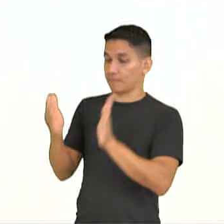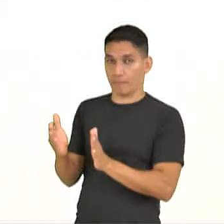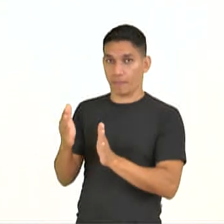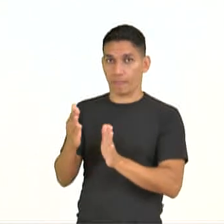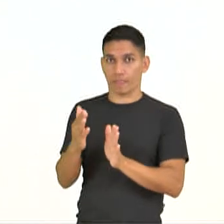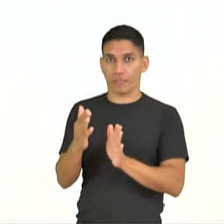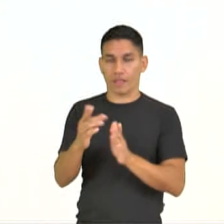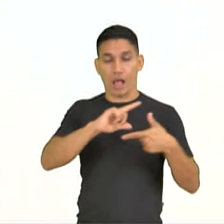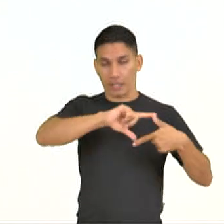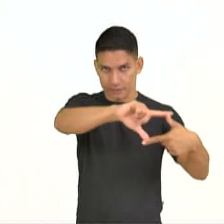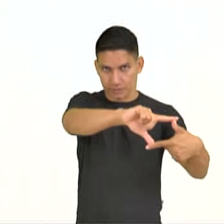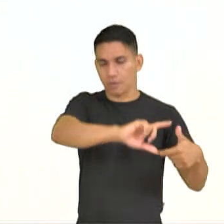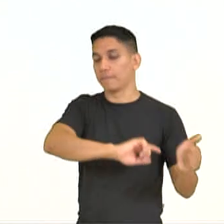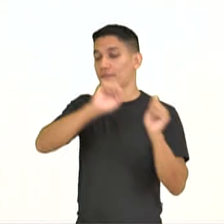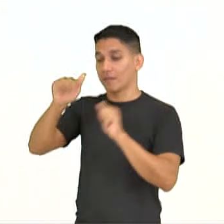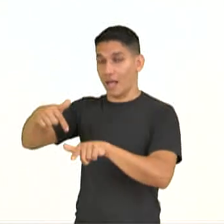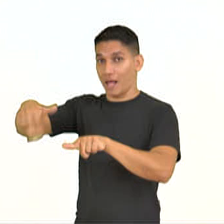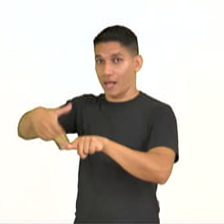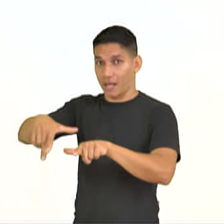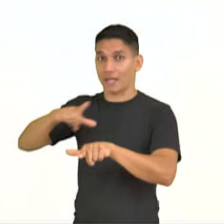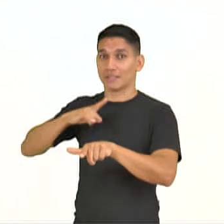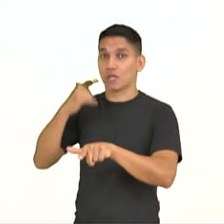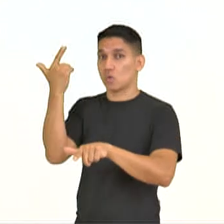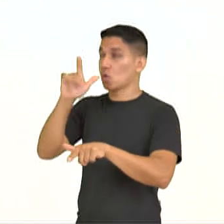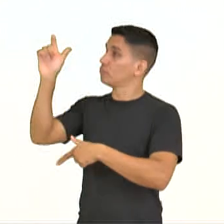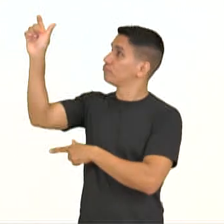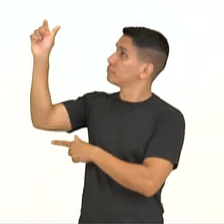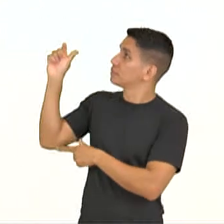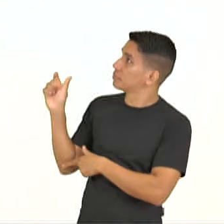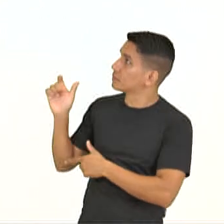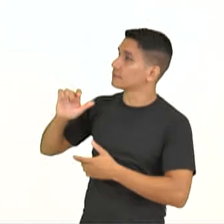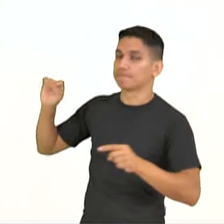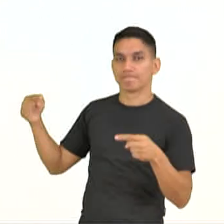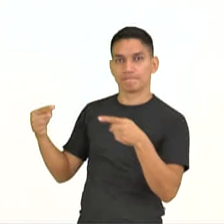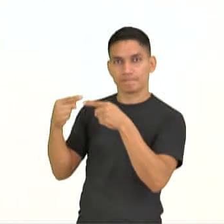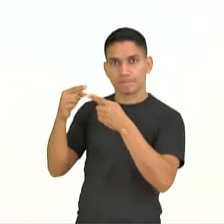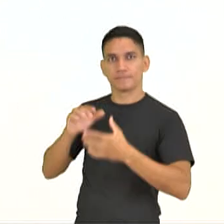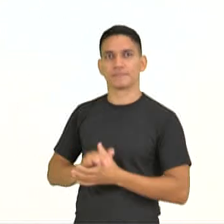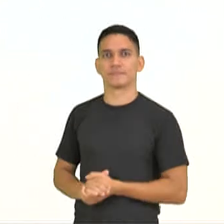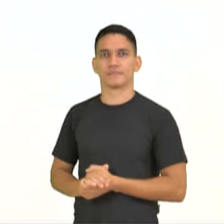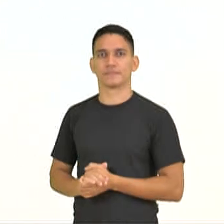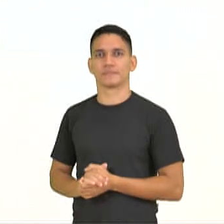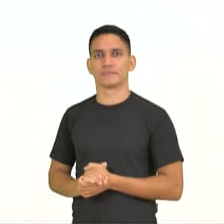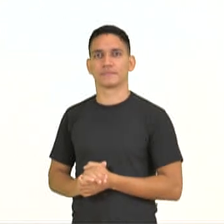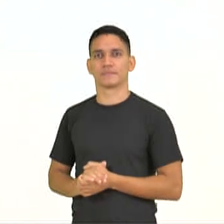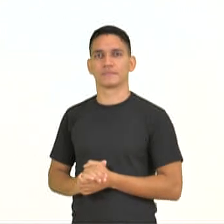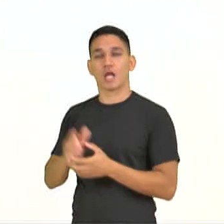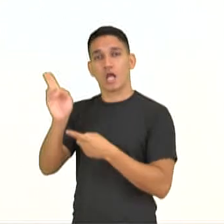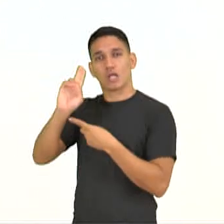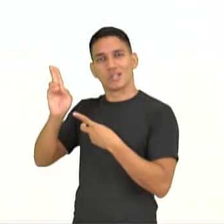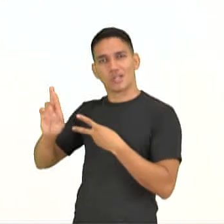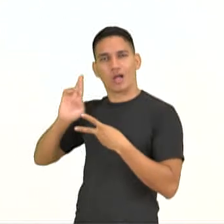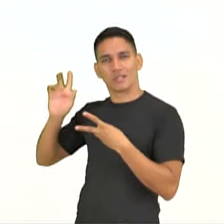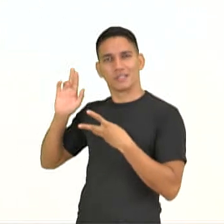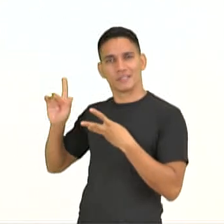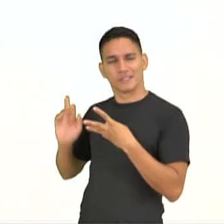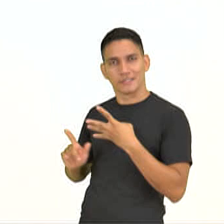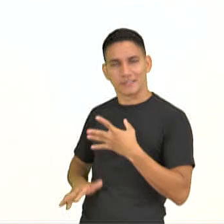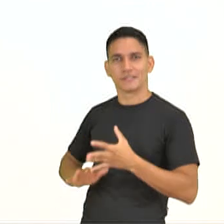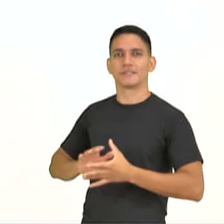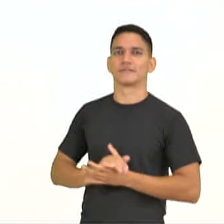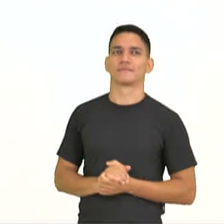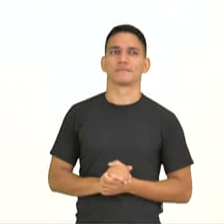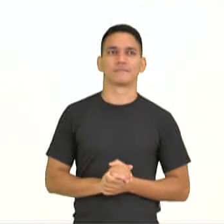de salão estão o xote, a rancheira, polonais, bujo, vaneira, milonga, valsa